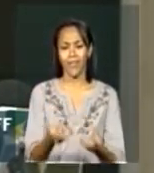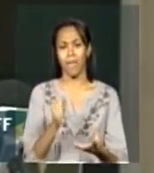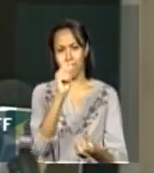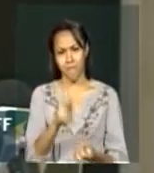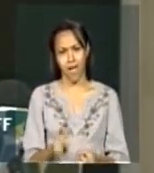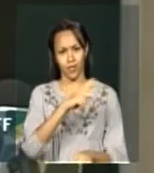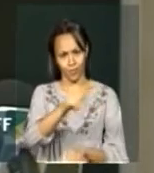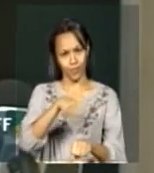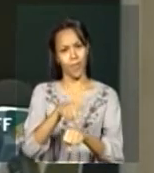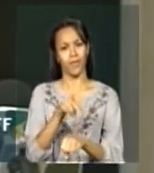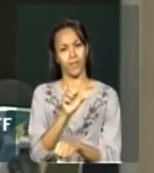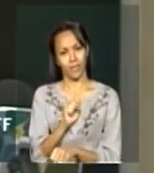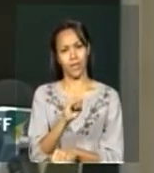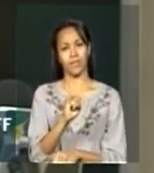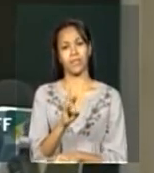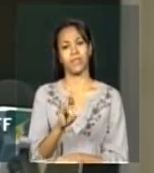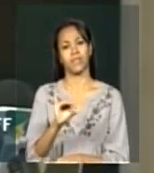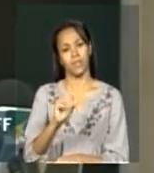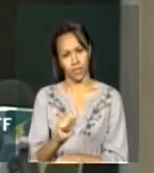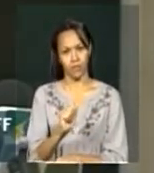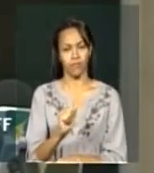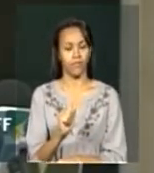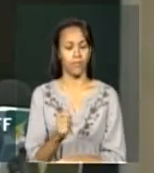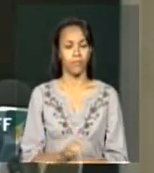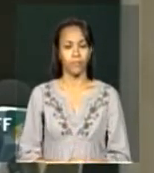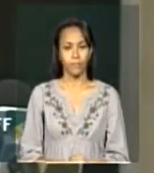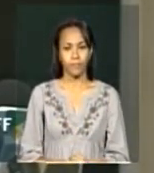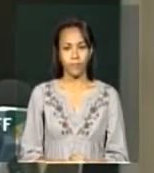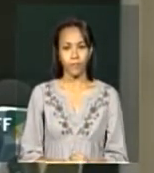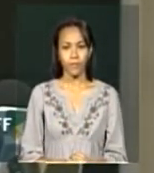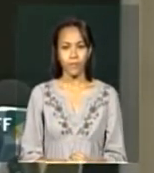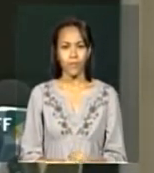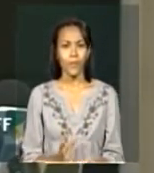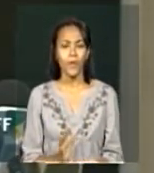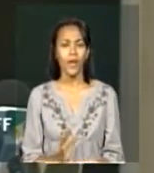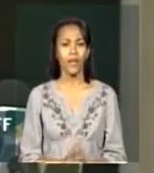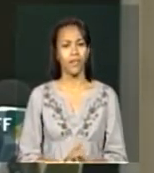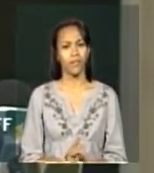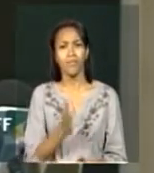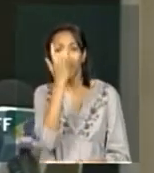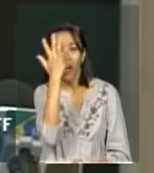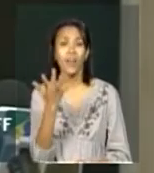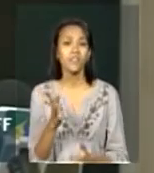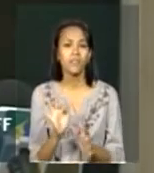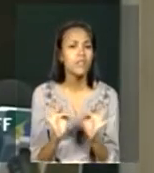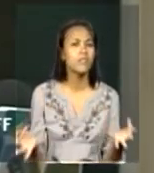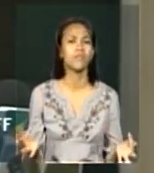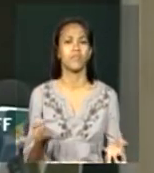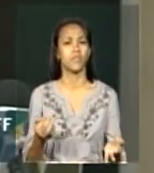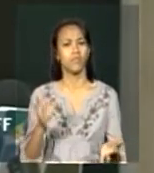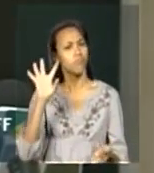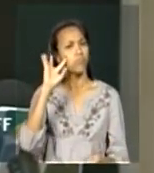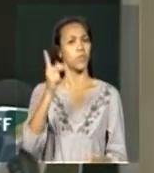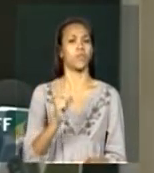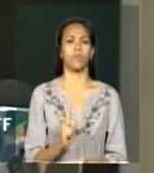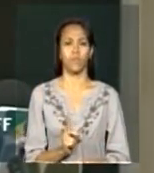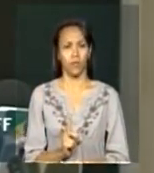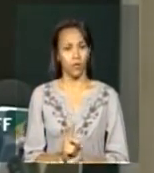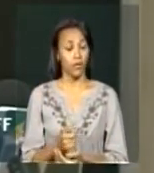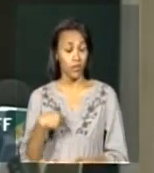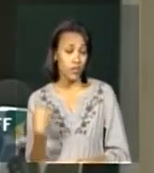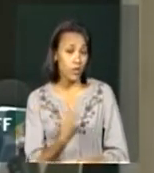Síria. É não é um fato um fato fácil. E nós também